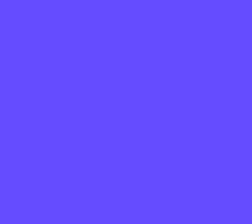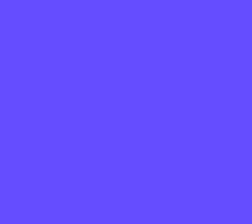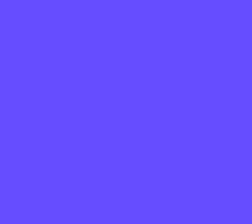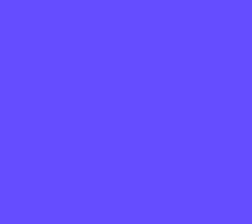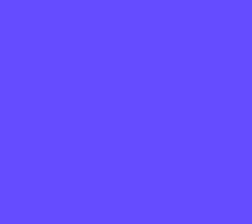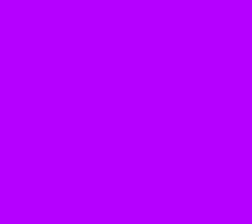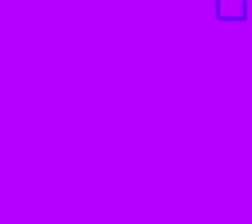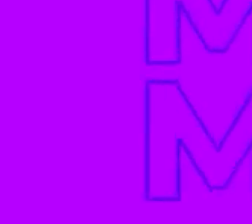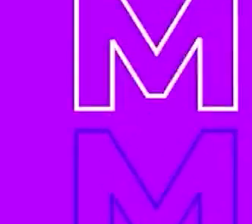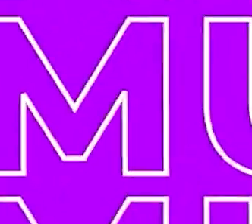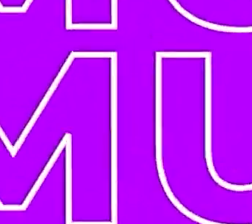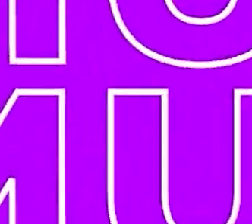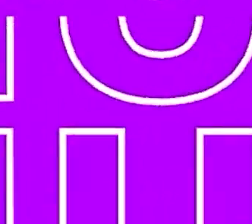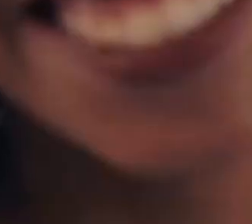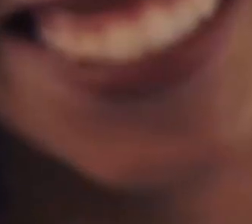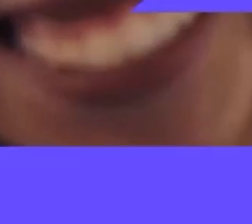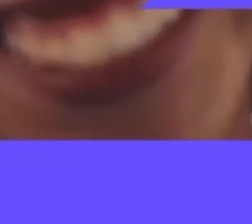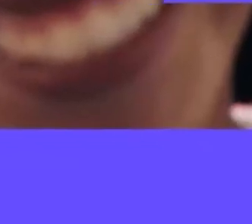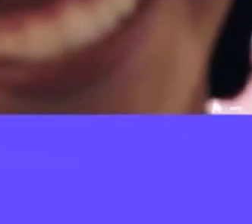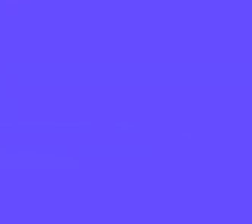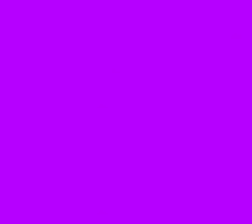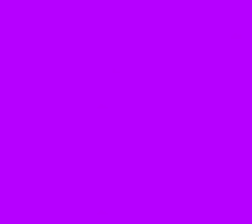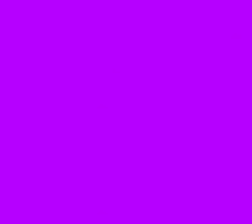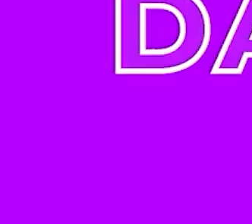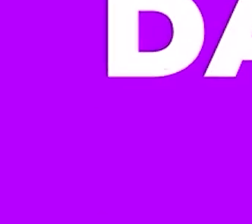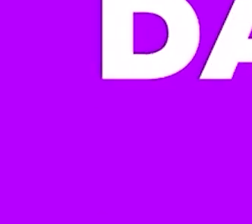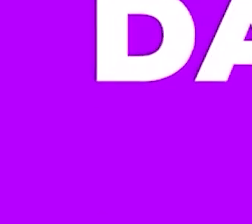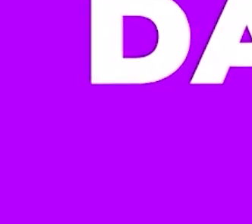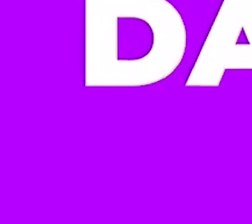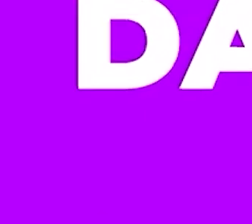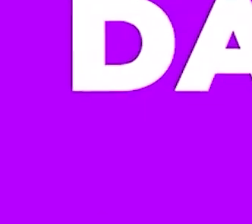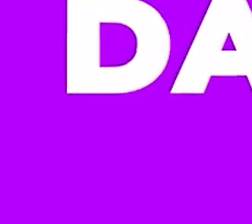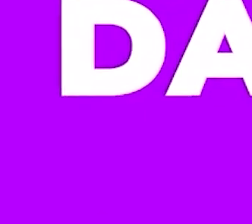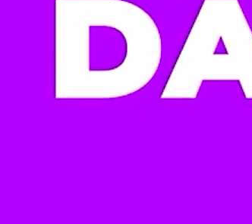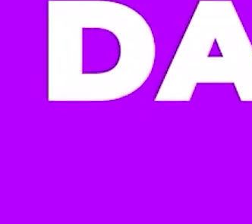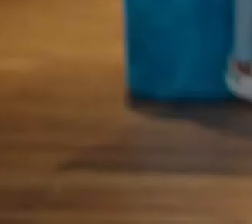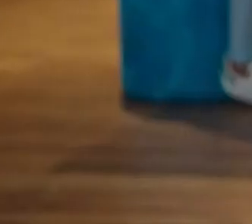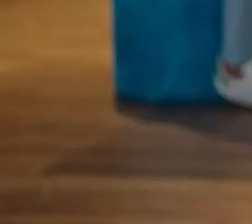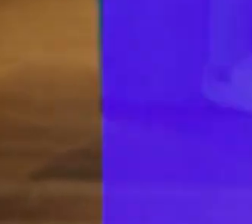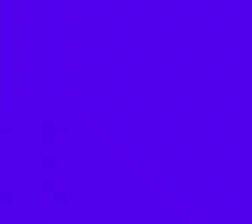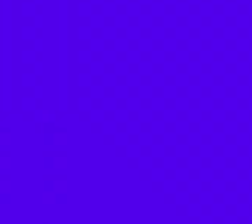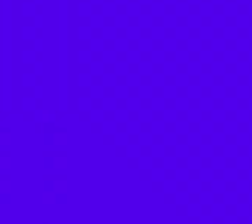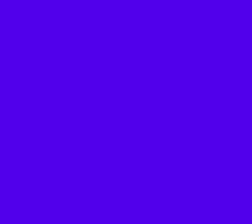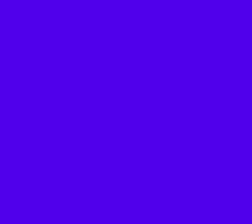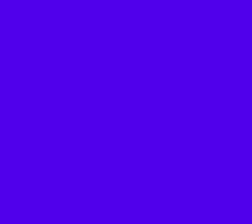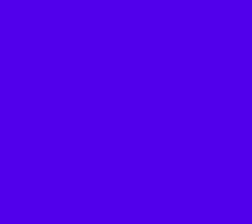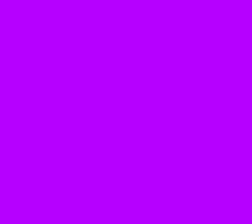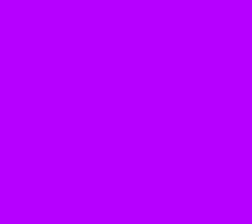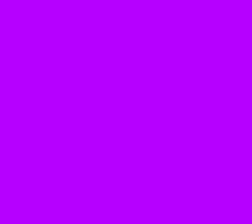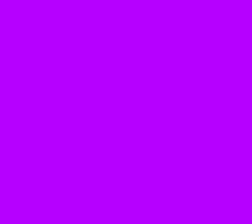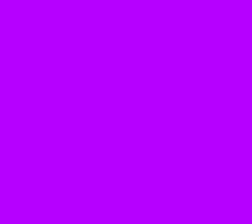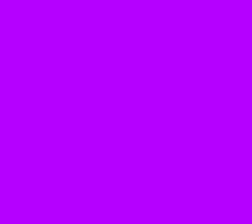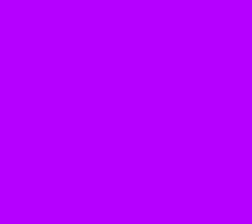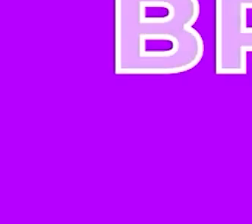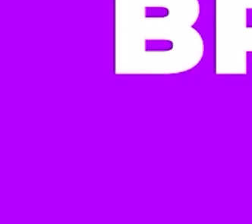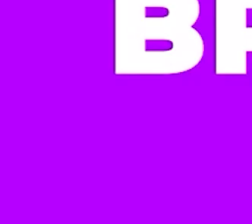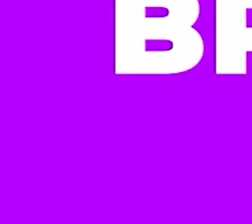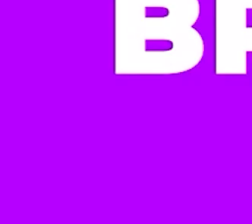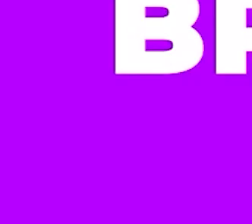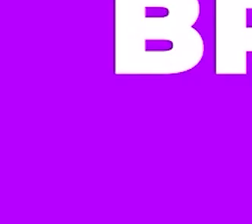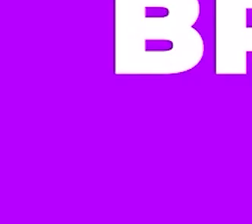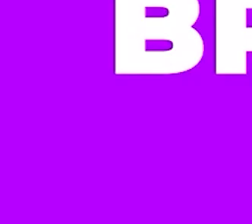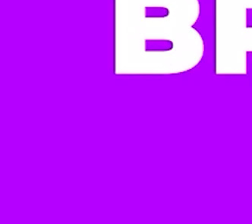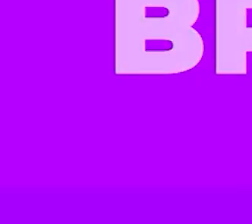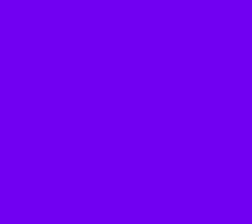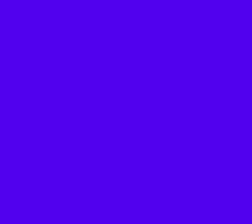de liderar e produzir. Que respeite o seu direito de ir e vir sem medo. O seu direito de se sentir segura e acolhida para seguir em